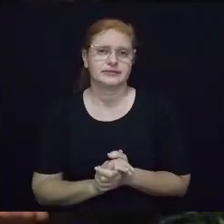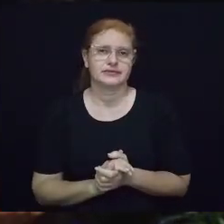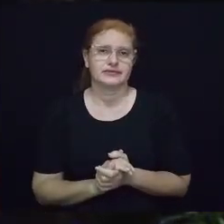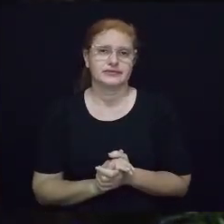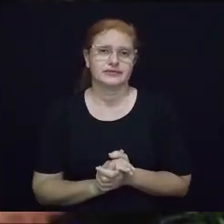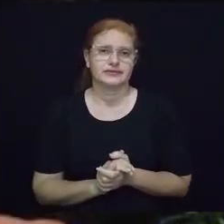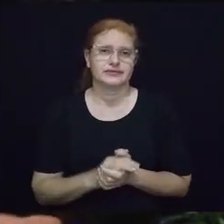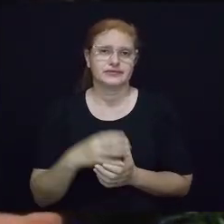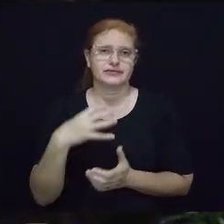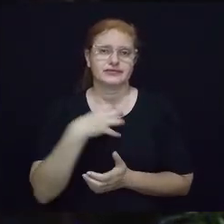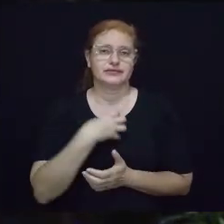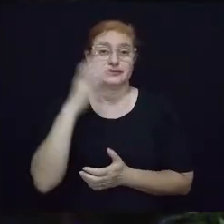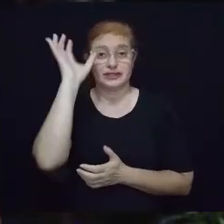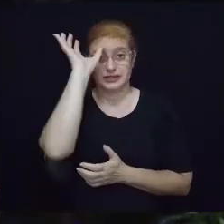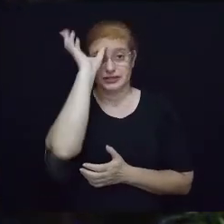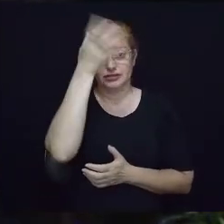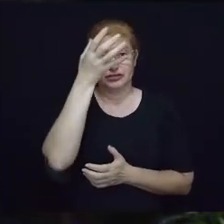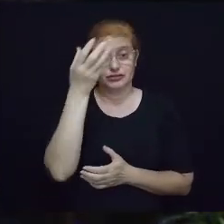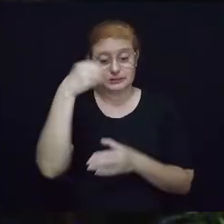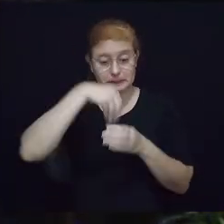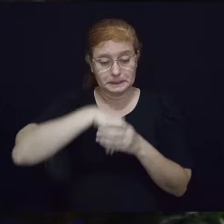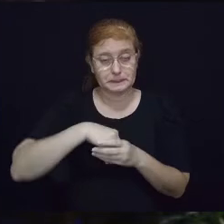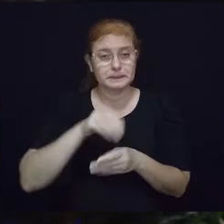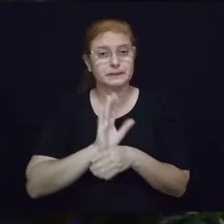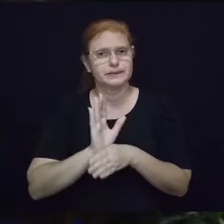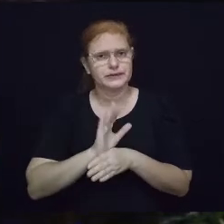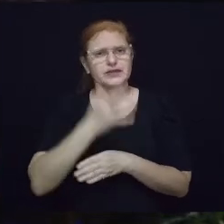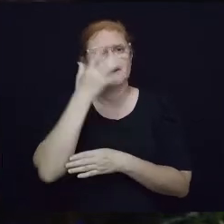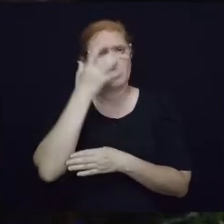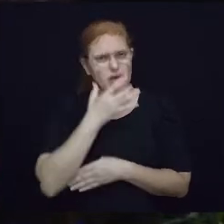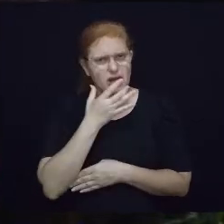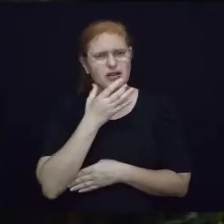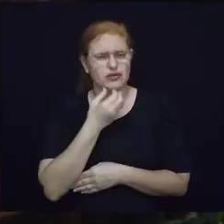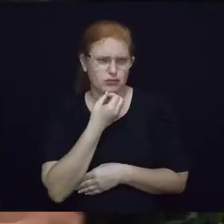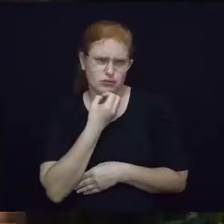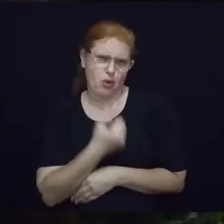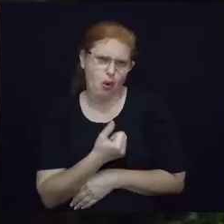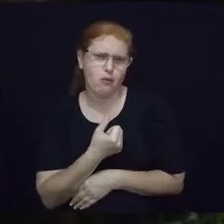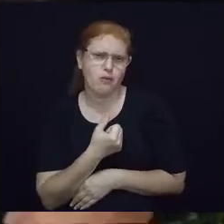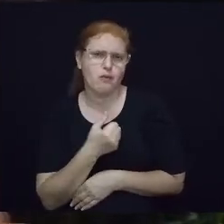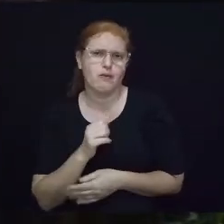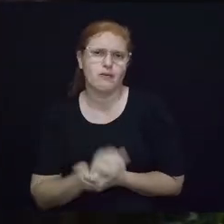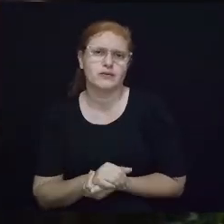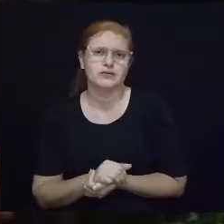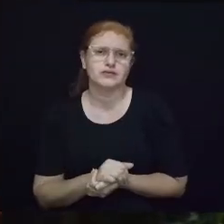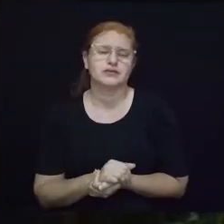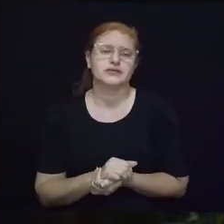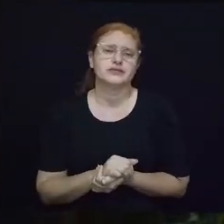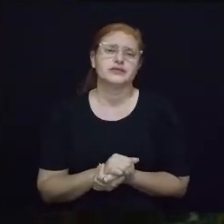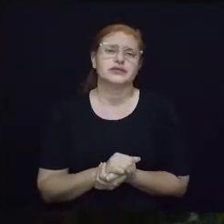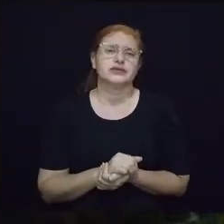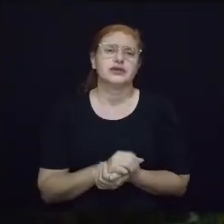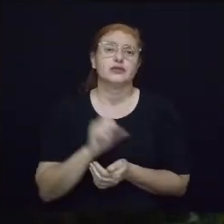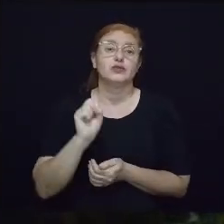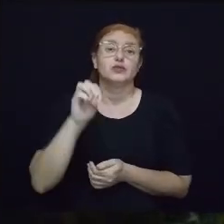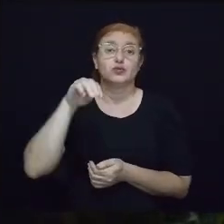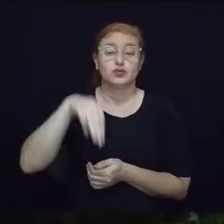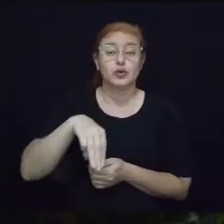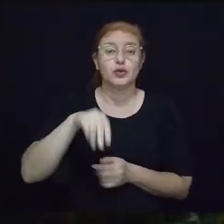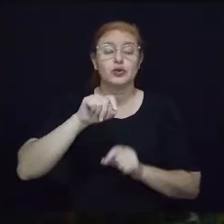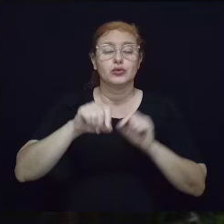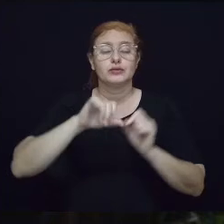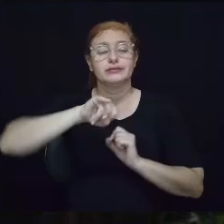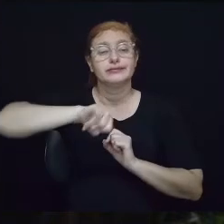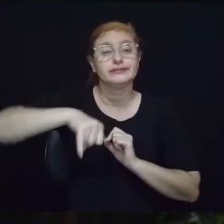como eu resolvi no filme, e que eu acho que serve, né, em última instância agora como uma paisagem sonora ali, foi